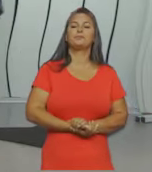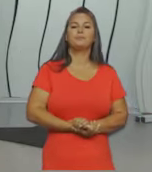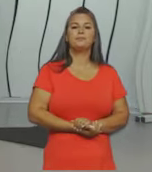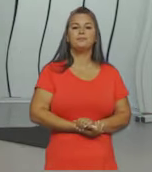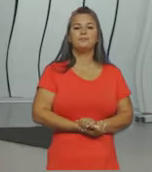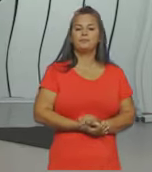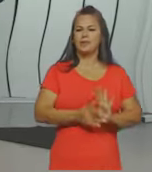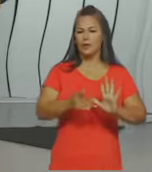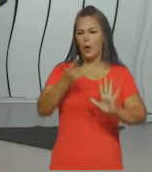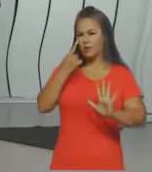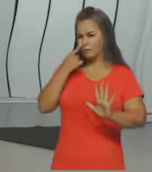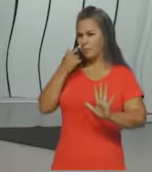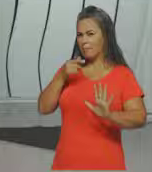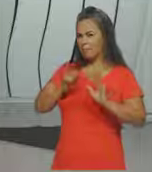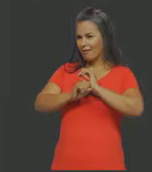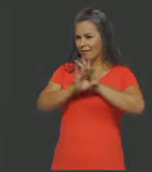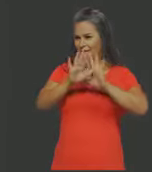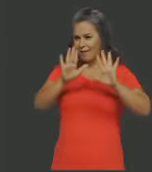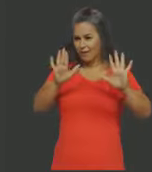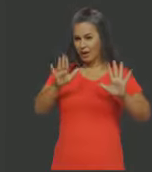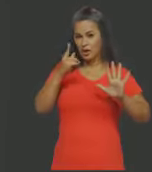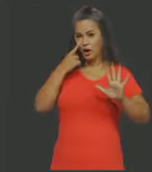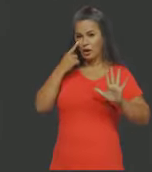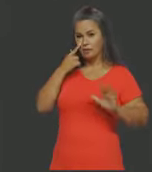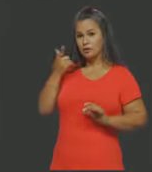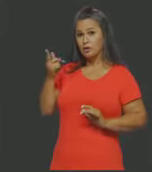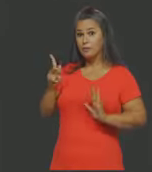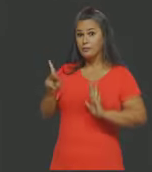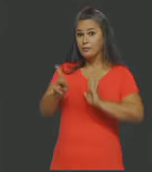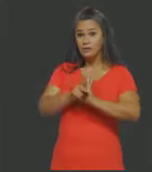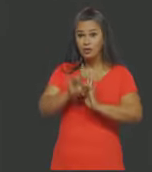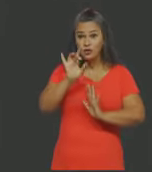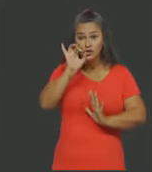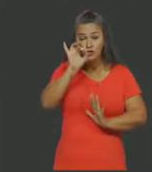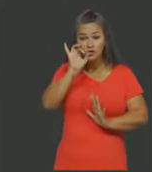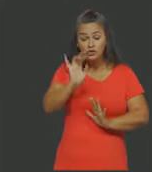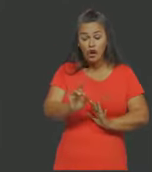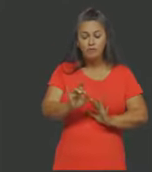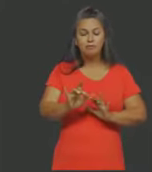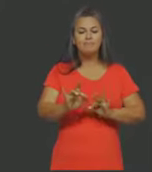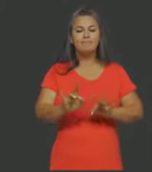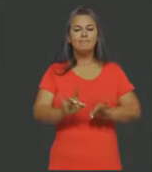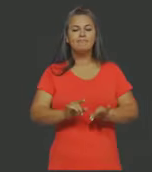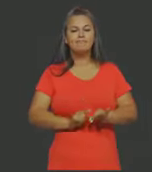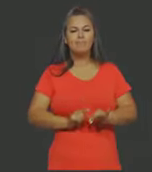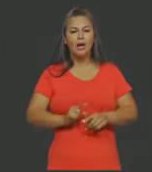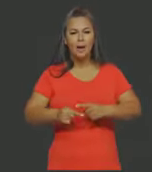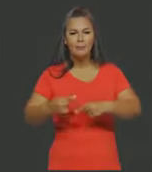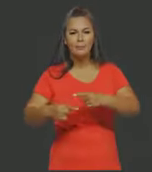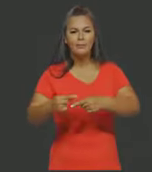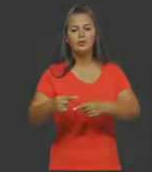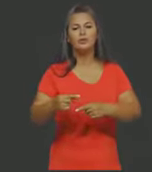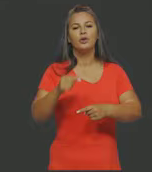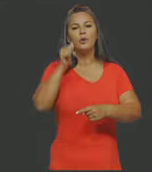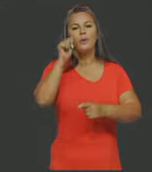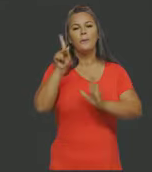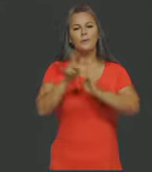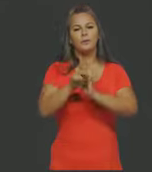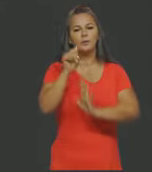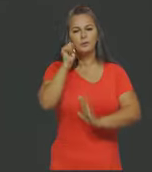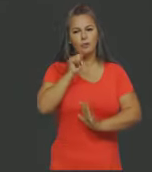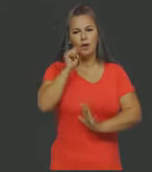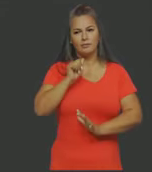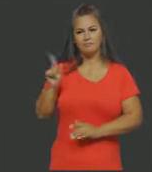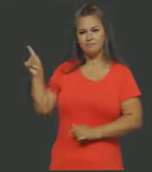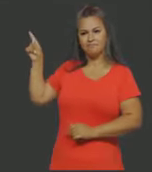Bem, aproximei aqui a imagem, retirei o fígado e outros órgãos. Vamos ver apenas o sistema reprodutor feminino, tá? Então,